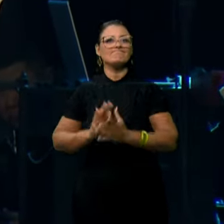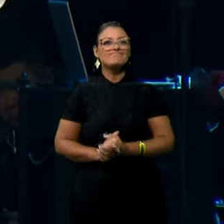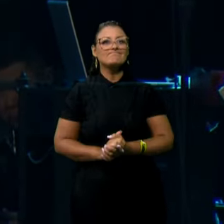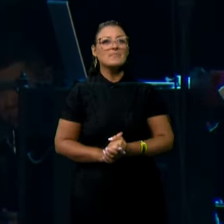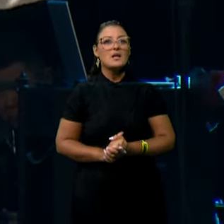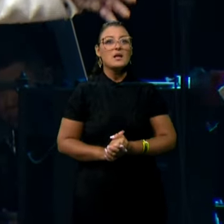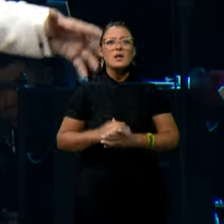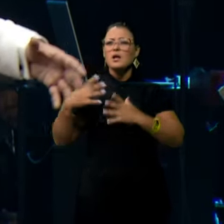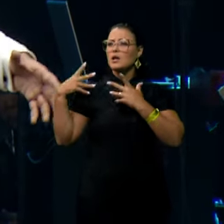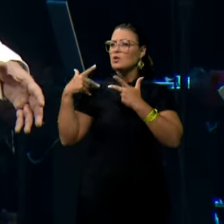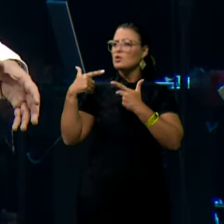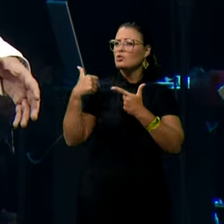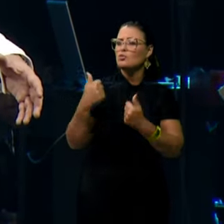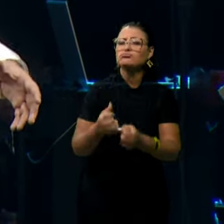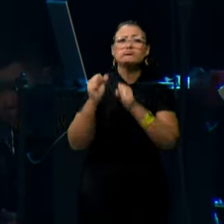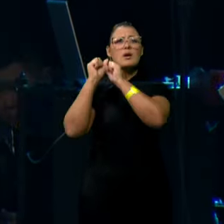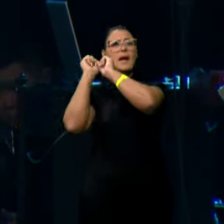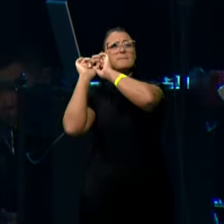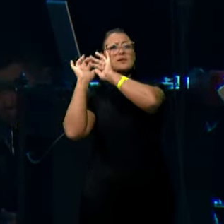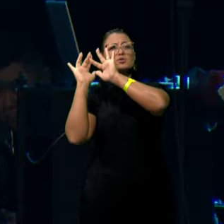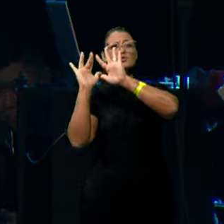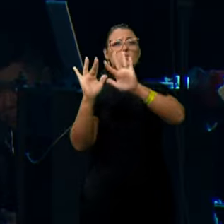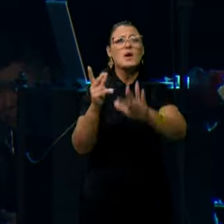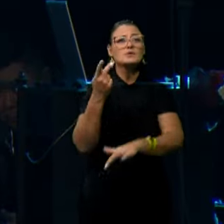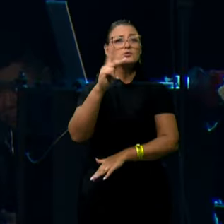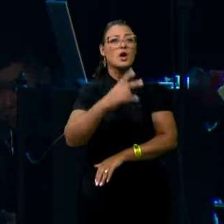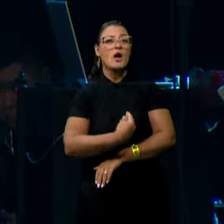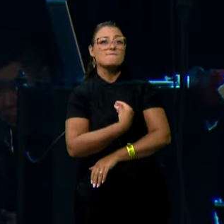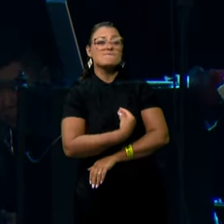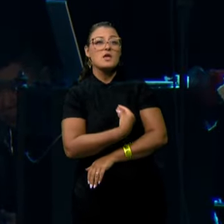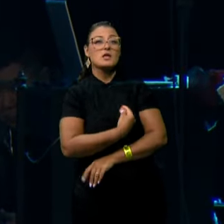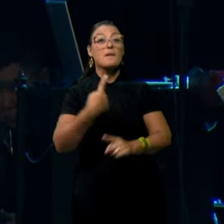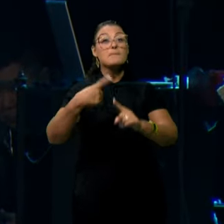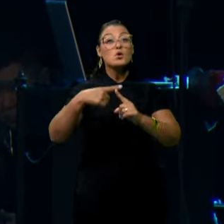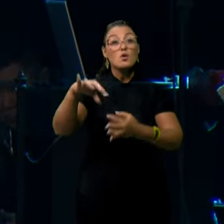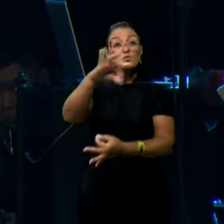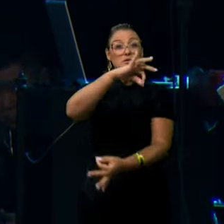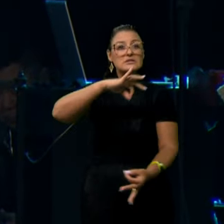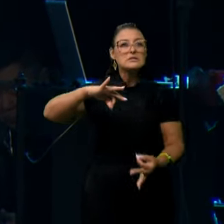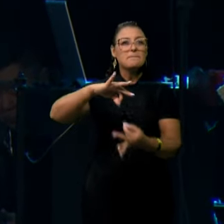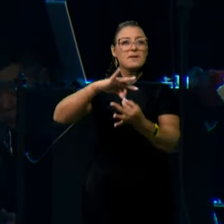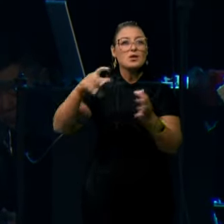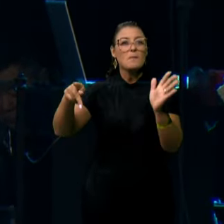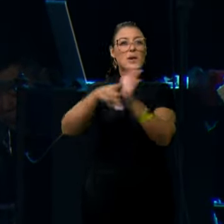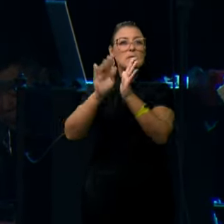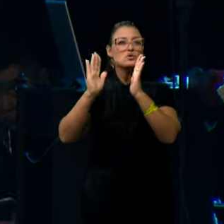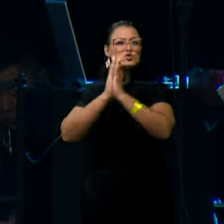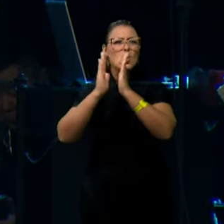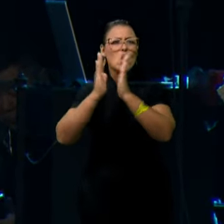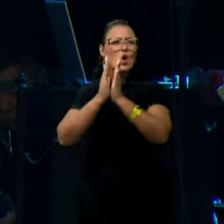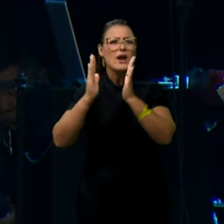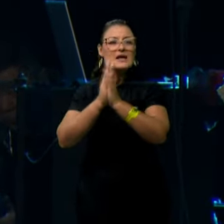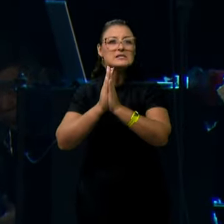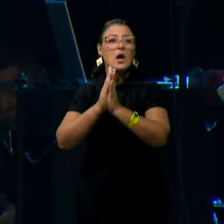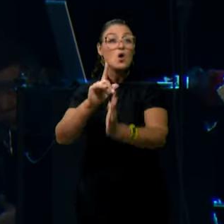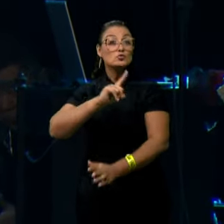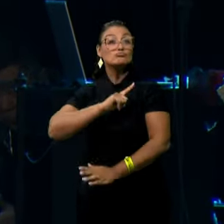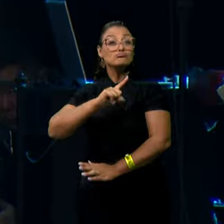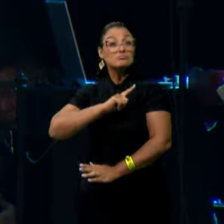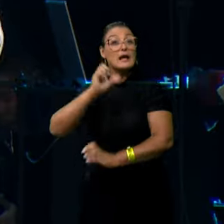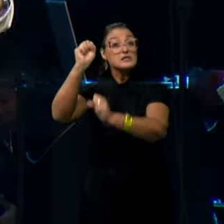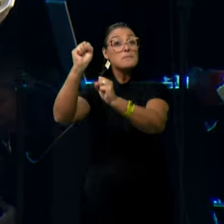tudo prospera em você porque o espírito de oração tem esse poder de prosperar porque o espírito puxa a